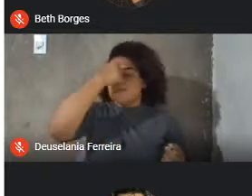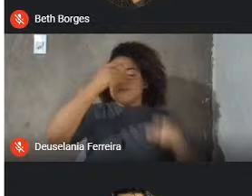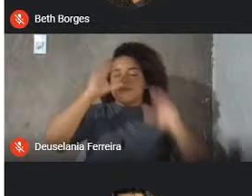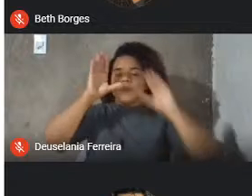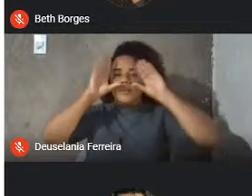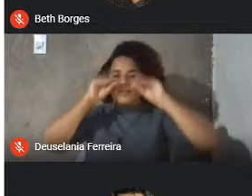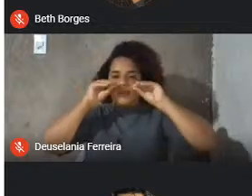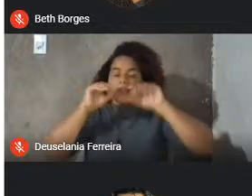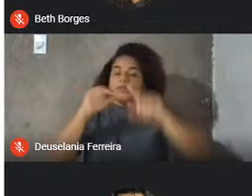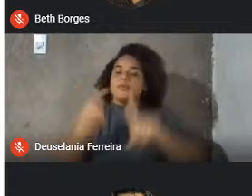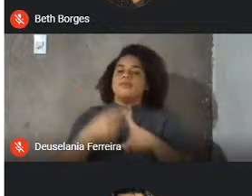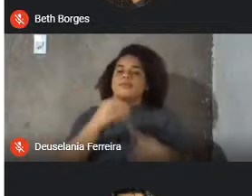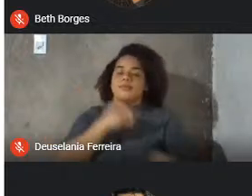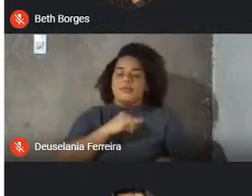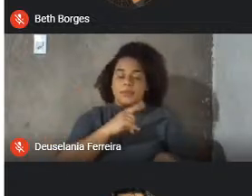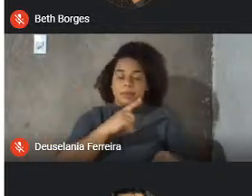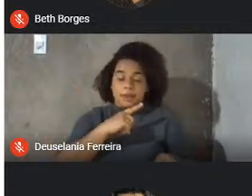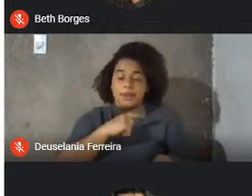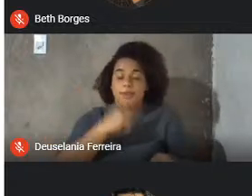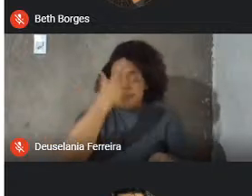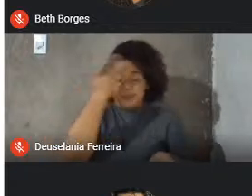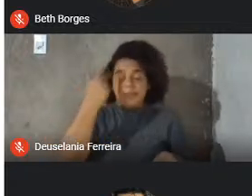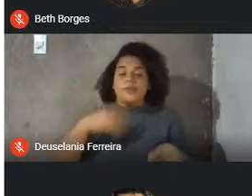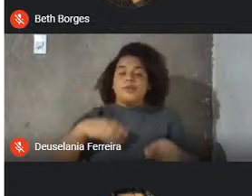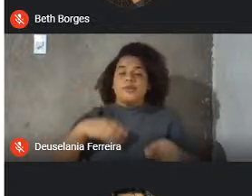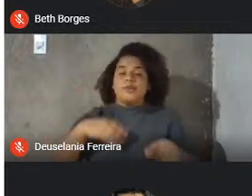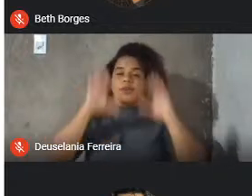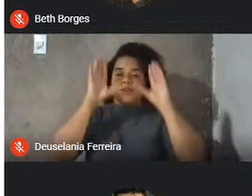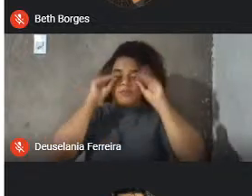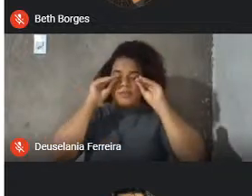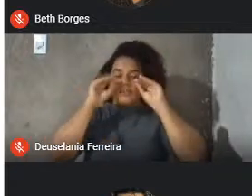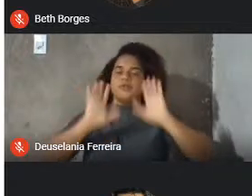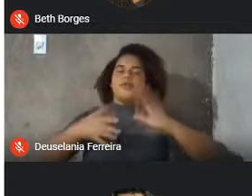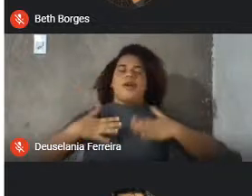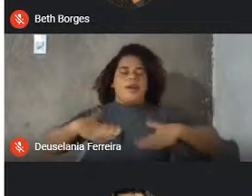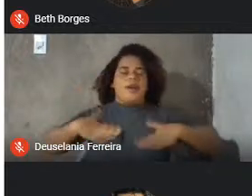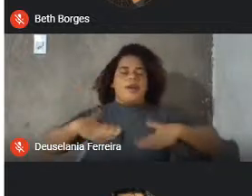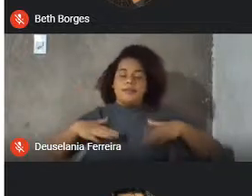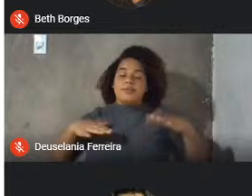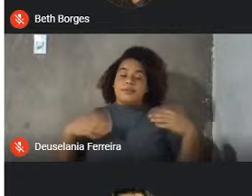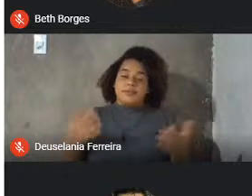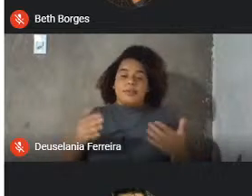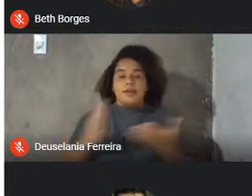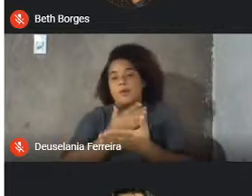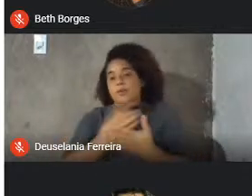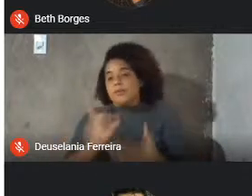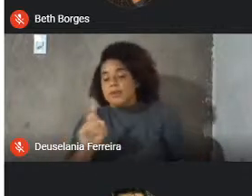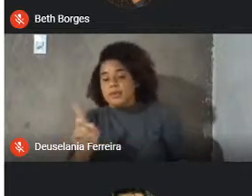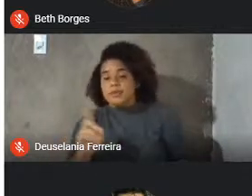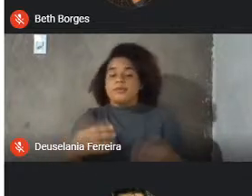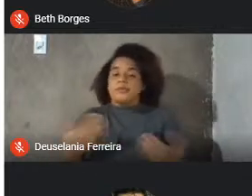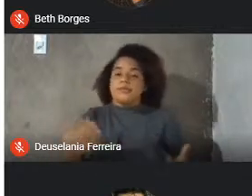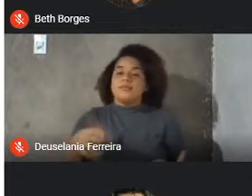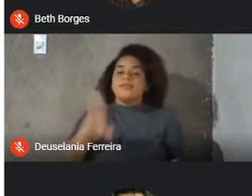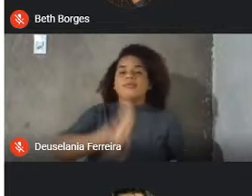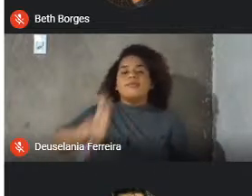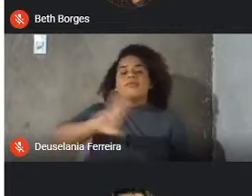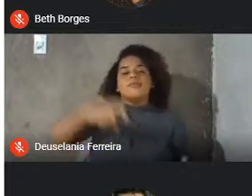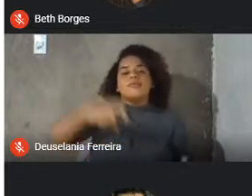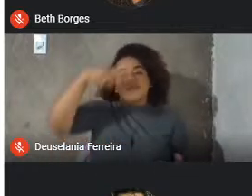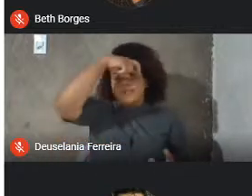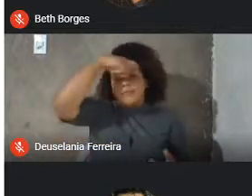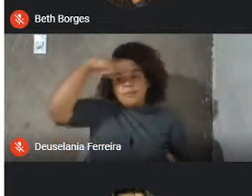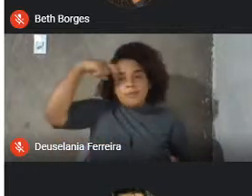Porque tem pessoas que têm uma grande facilidade já para relaxar, já ao fechar os olhos. Quando nós utilizamos a hipnose, toda aquela ideia inicial que eu